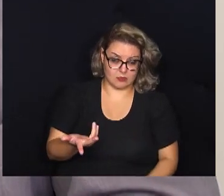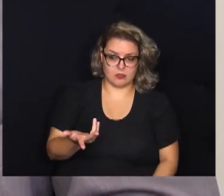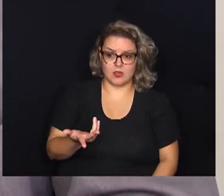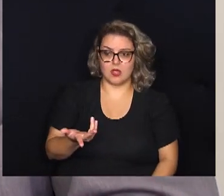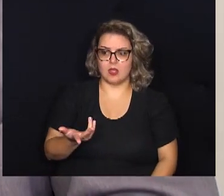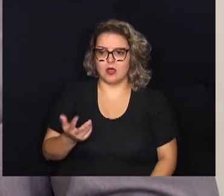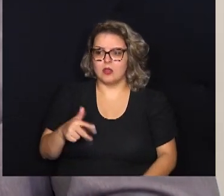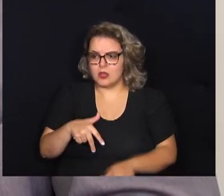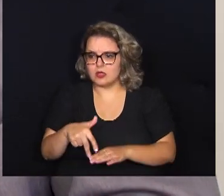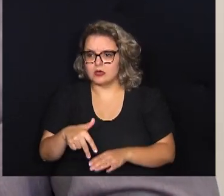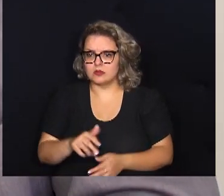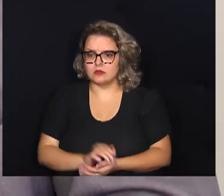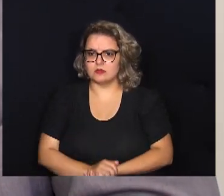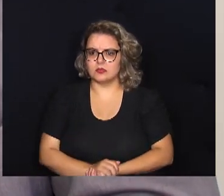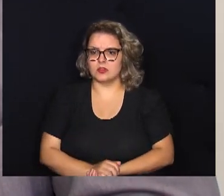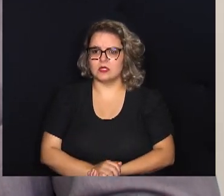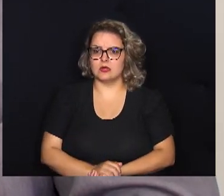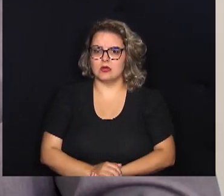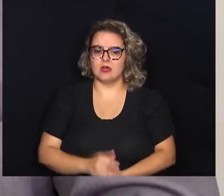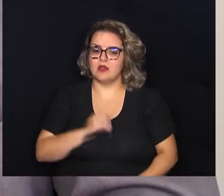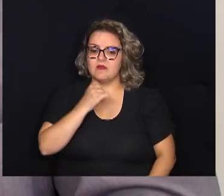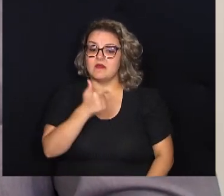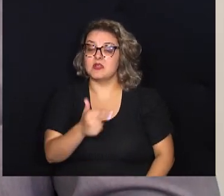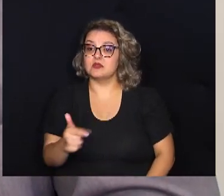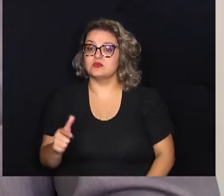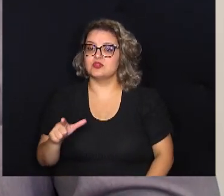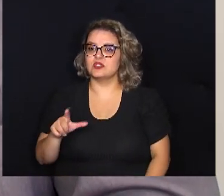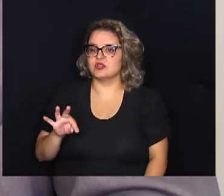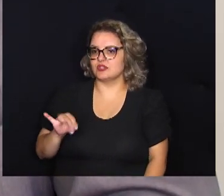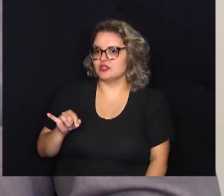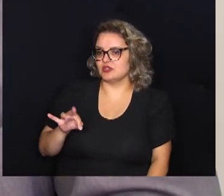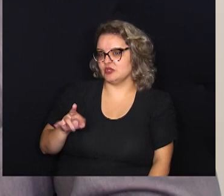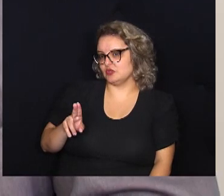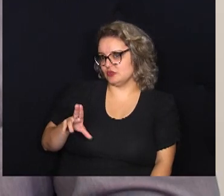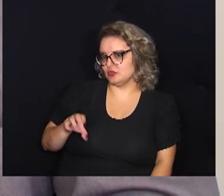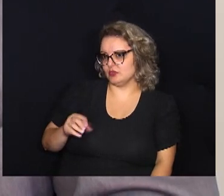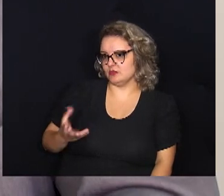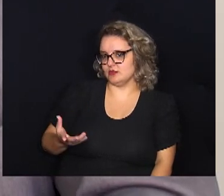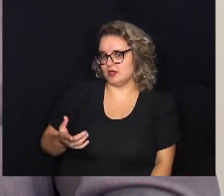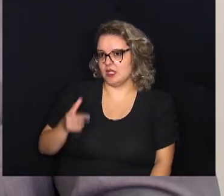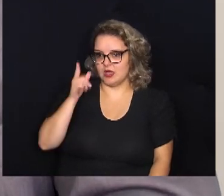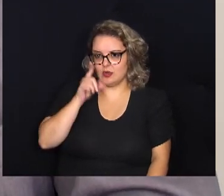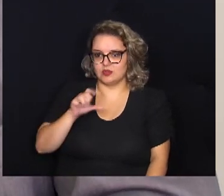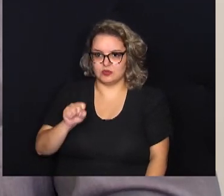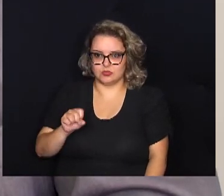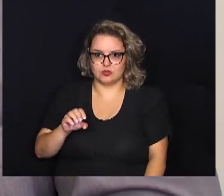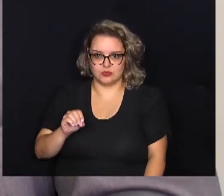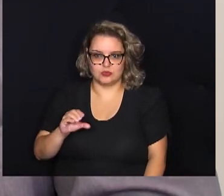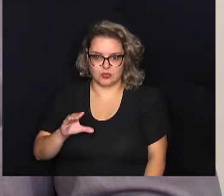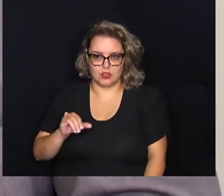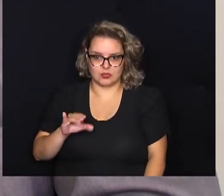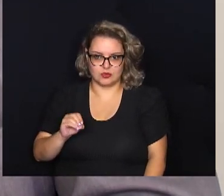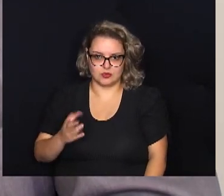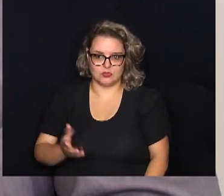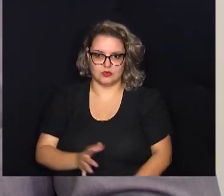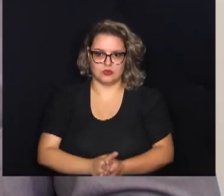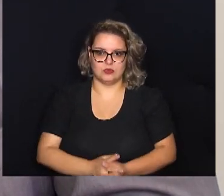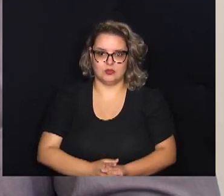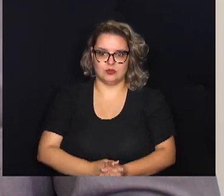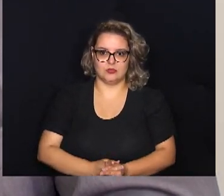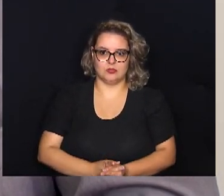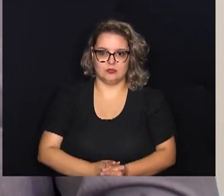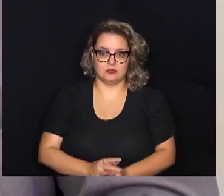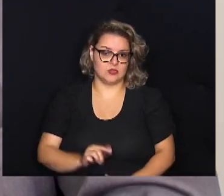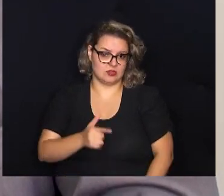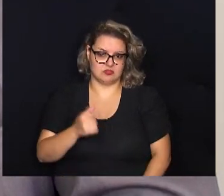eu passava, eles diziam que não tinha título. Aí eu consegui um sócio que não tinha mais interesse de